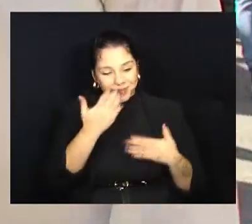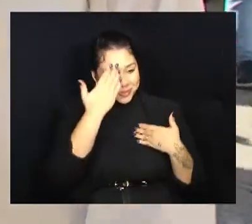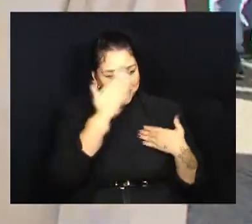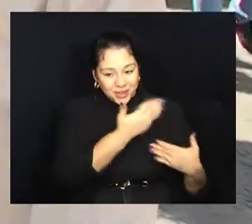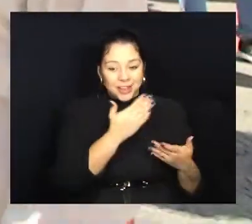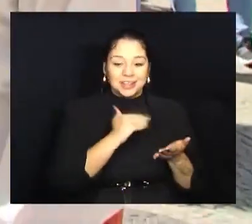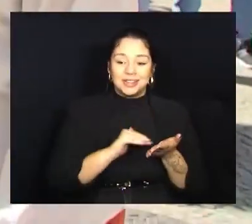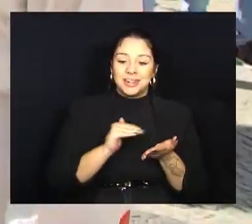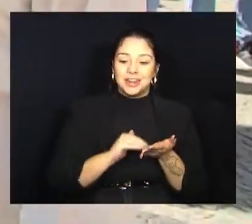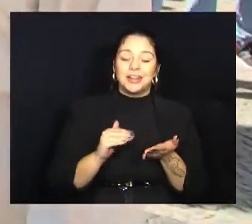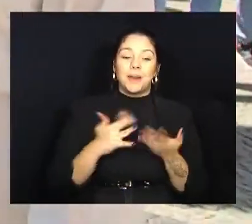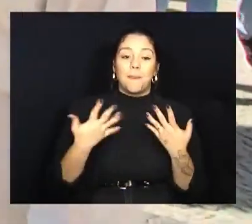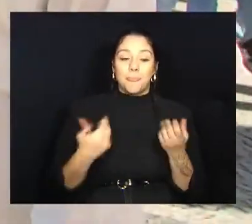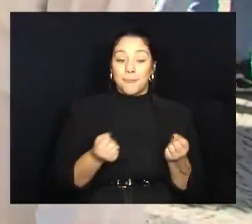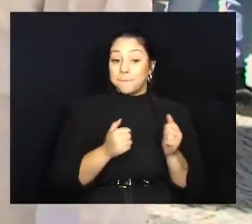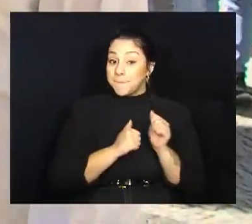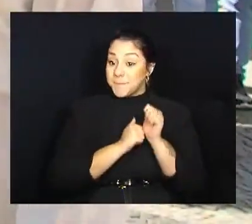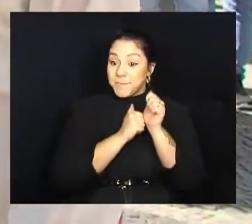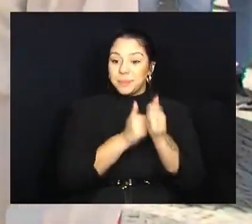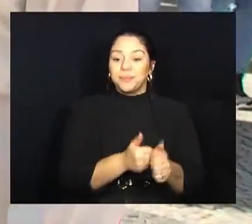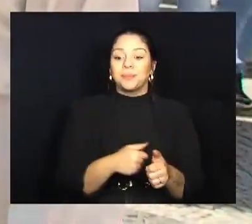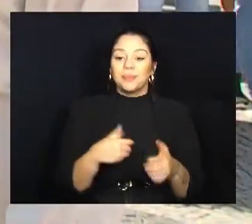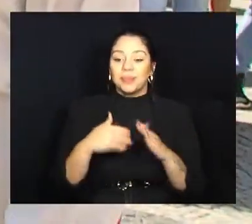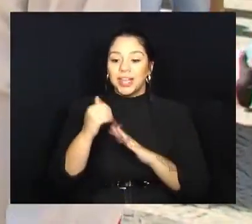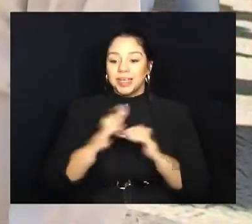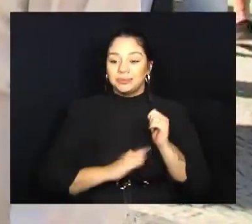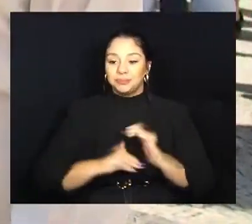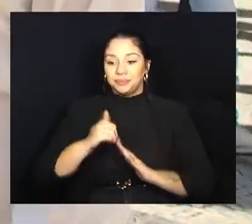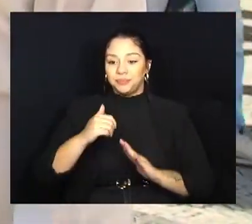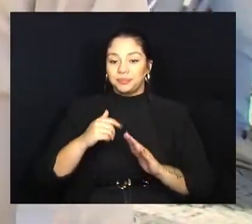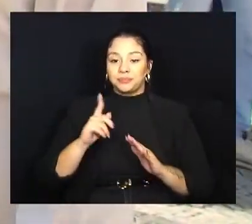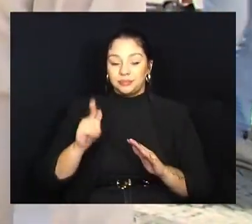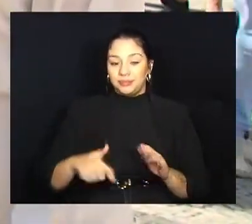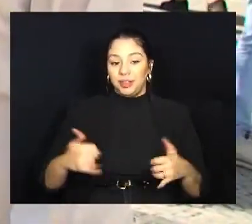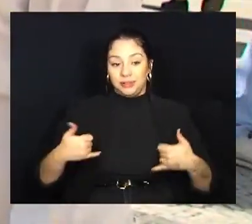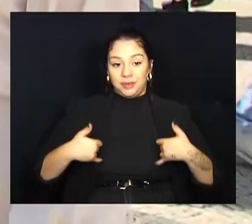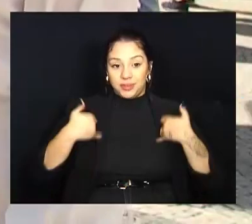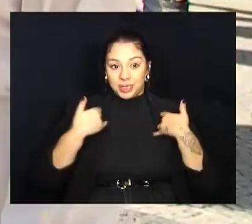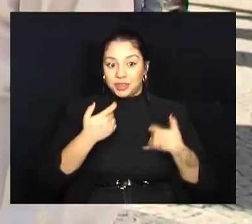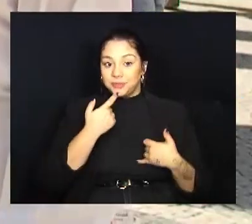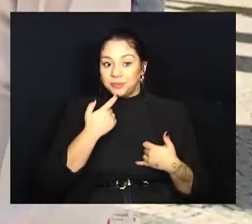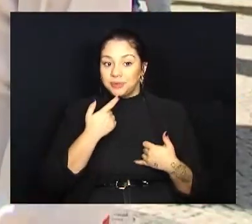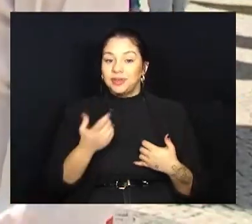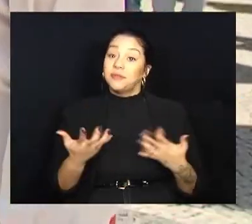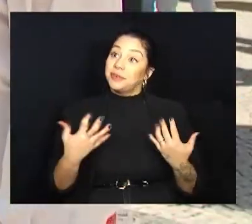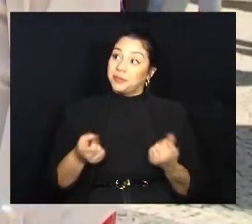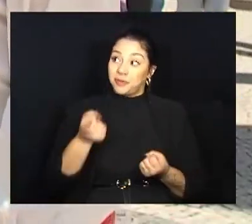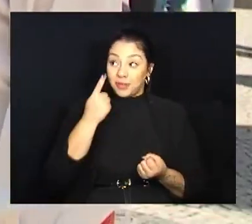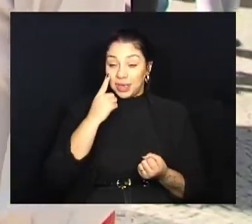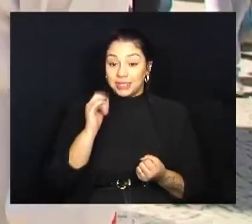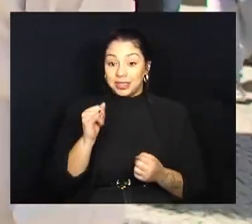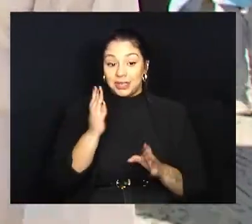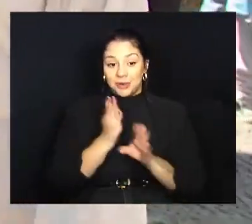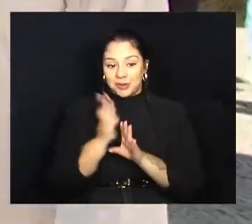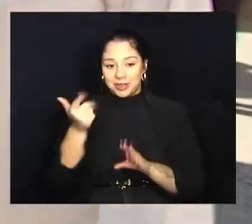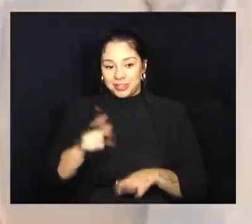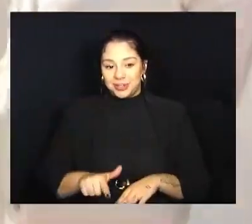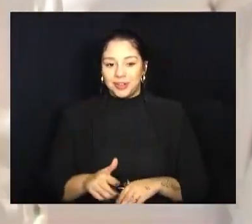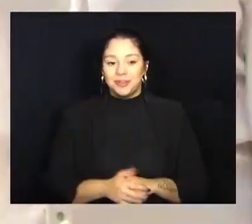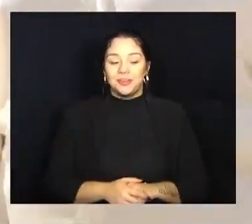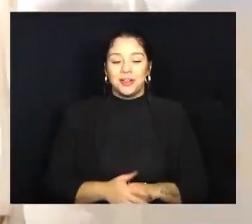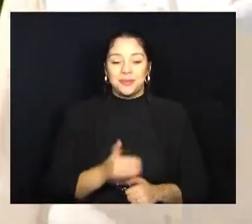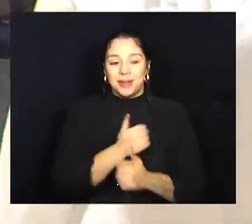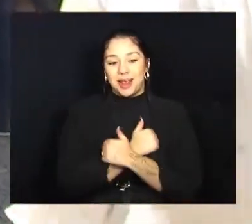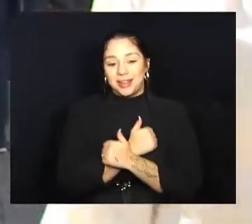está acompanhando aí as atividades do aniversário de Campinas. Quem sabe a gente se encontra de novo aí. Com certeza. Um